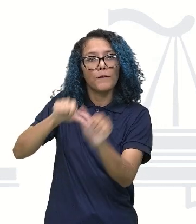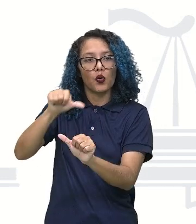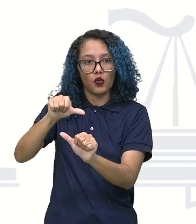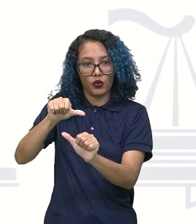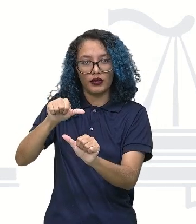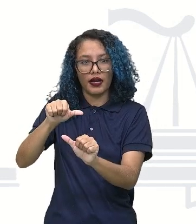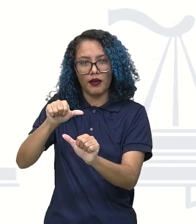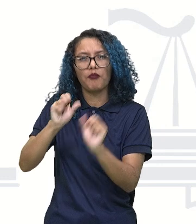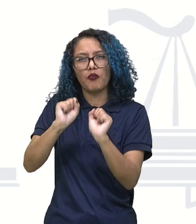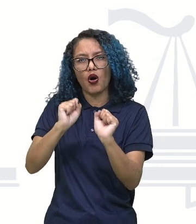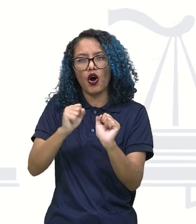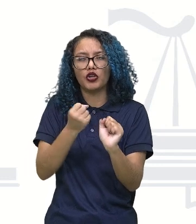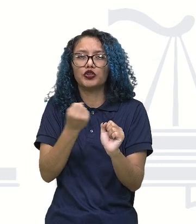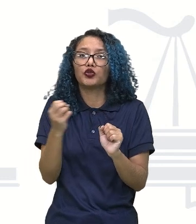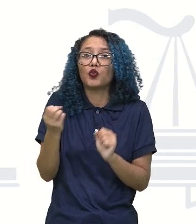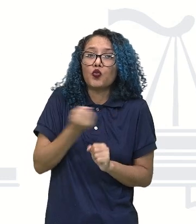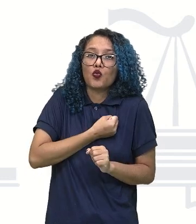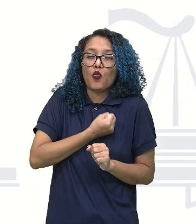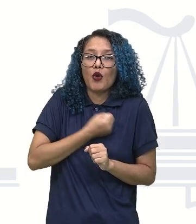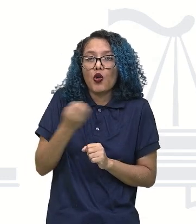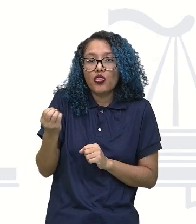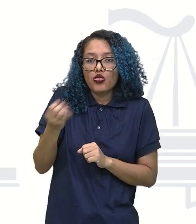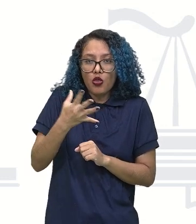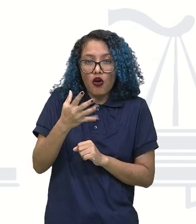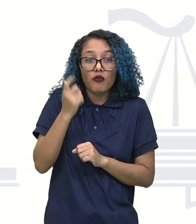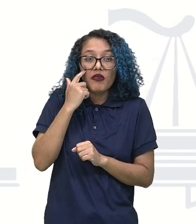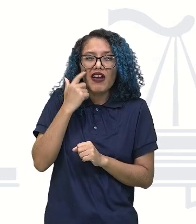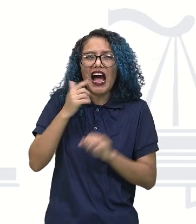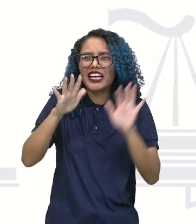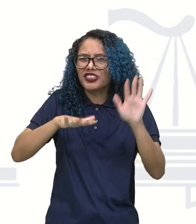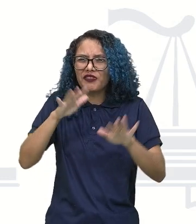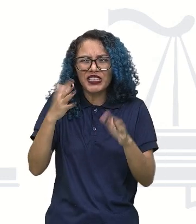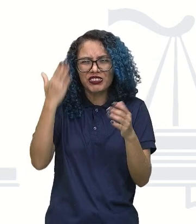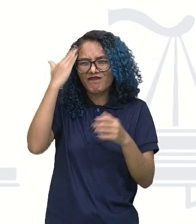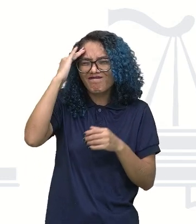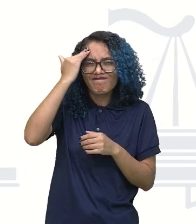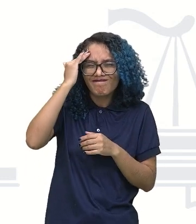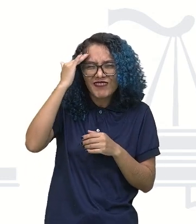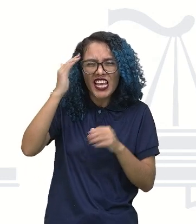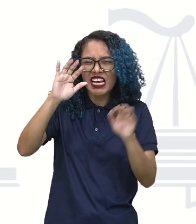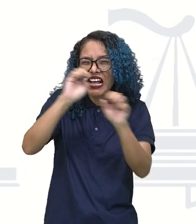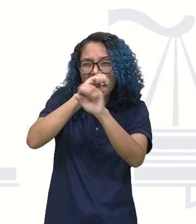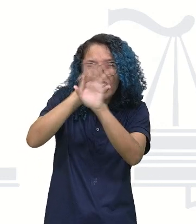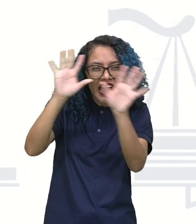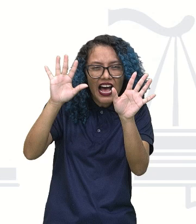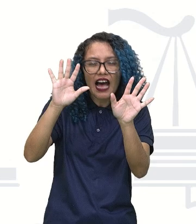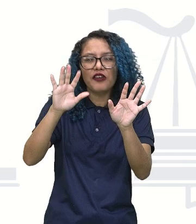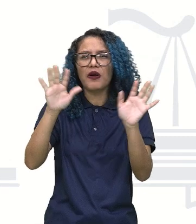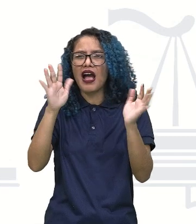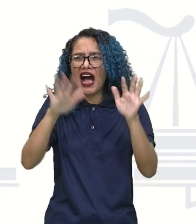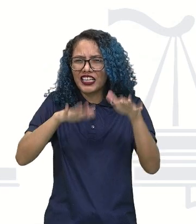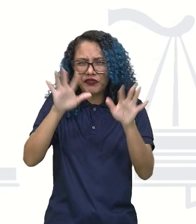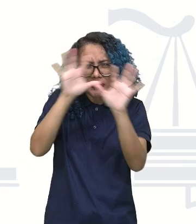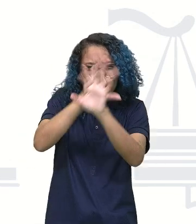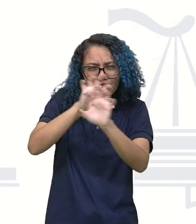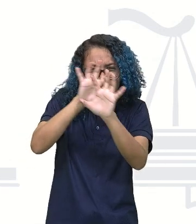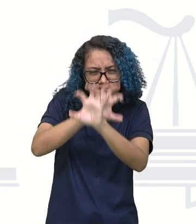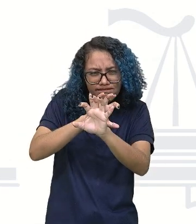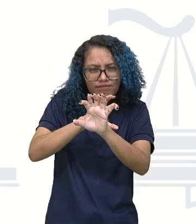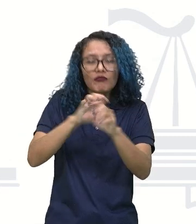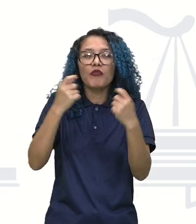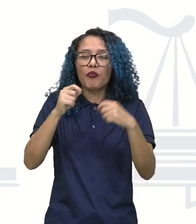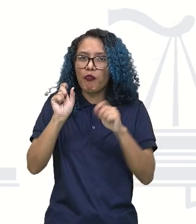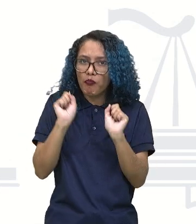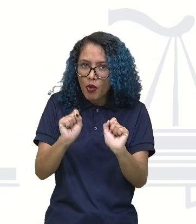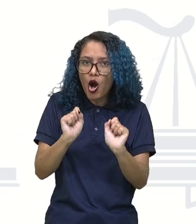vai verificar um novo código até você conseguir entender, porque às vezes eu também não entendo, professora Socorro, são umas letras que estão bem camufladas. Mas aí você pode